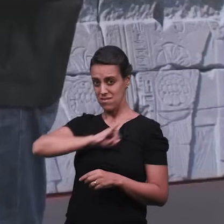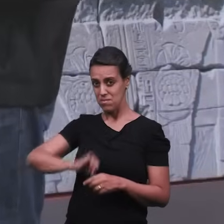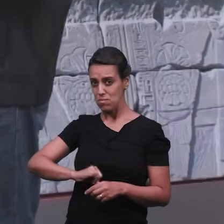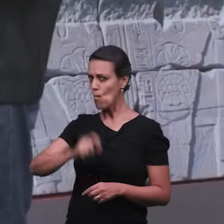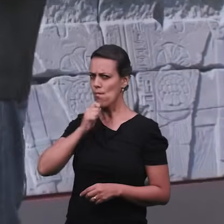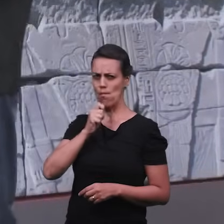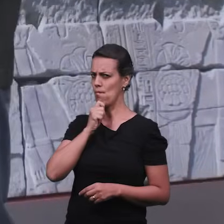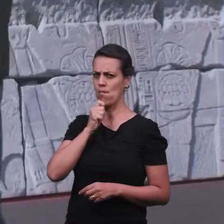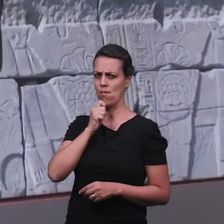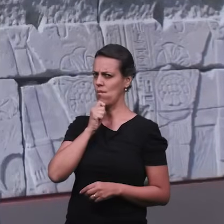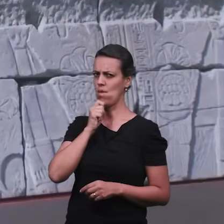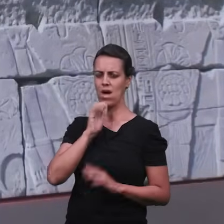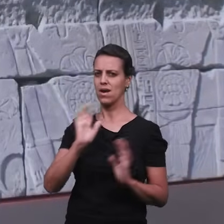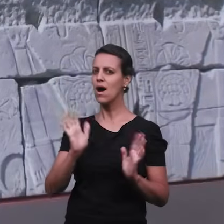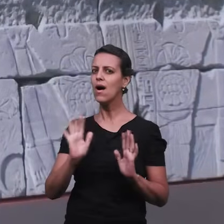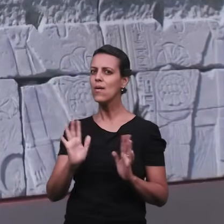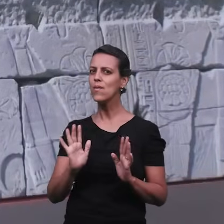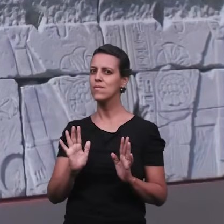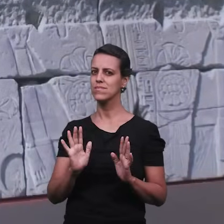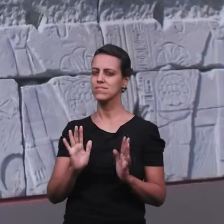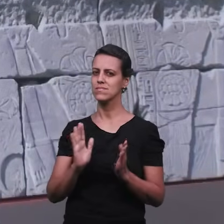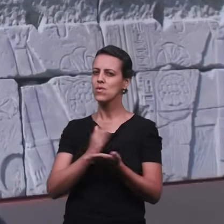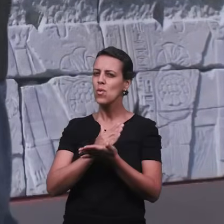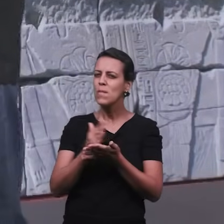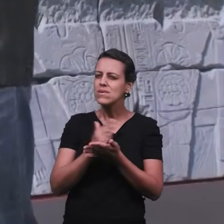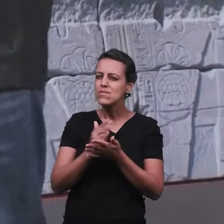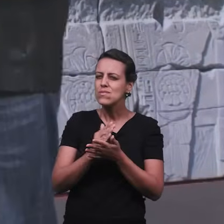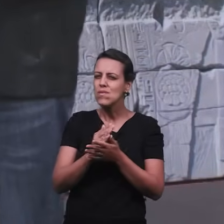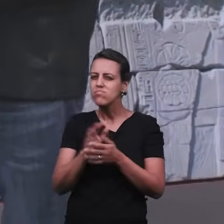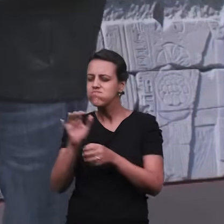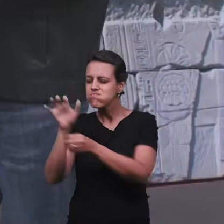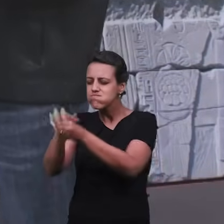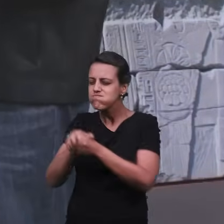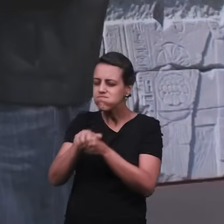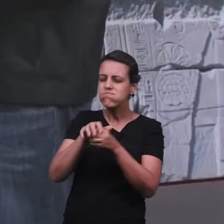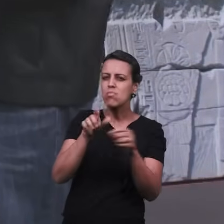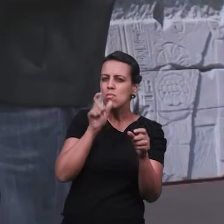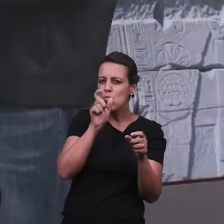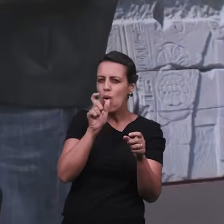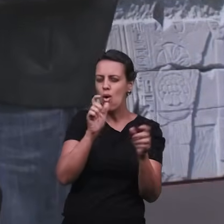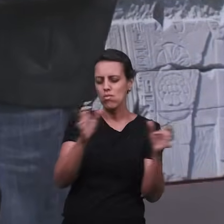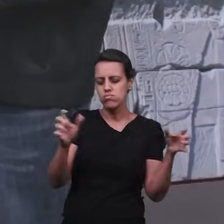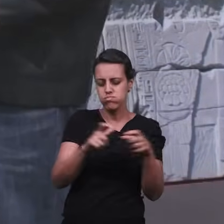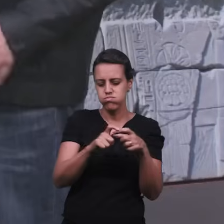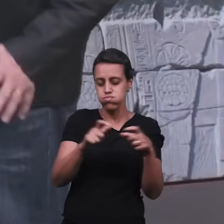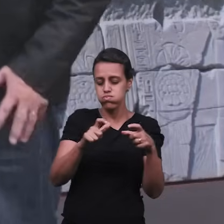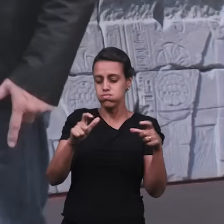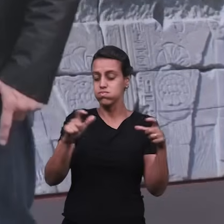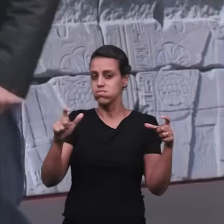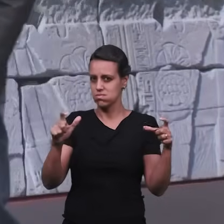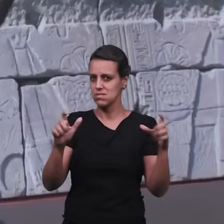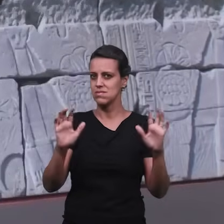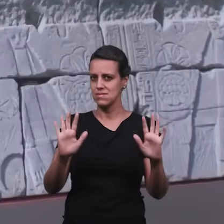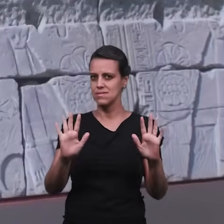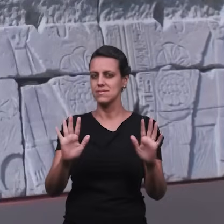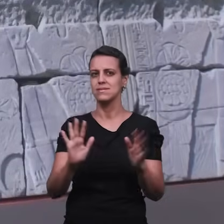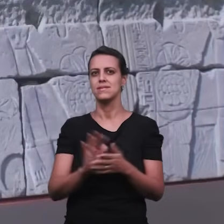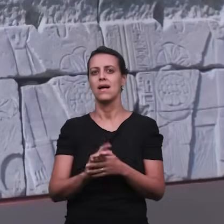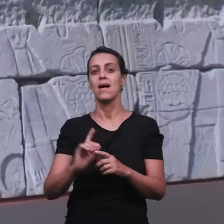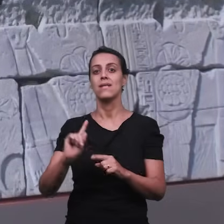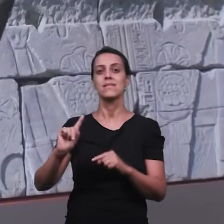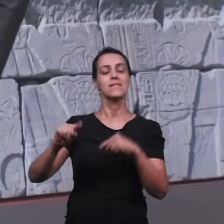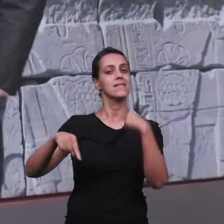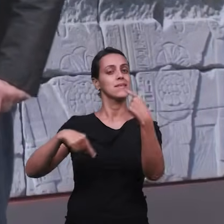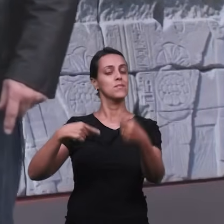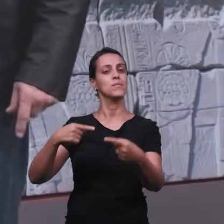Roma ainda era uma república. Essa parte romana ainda era uma república. E aí aparece